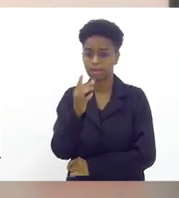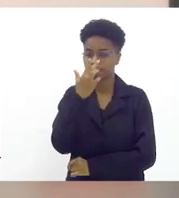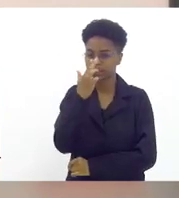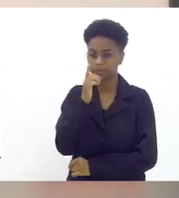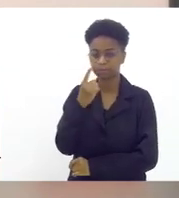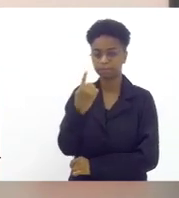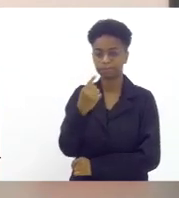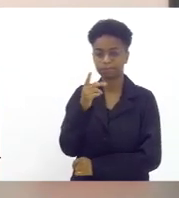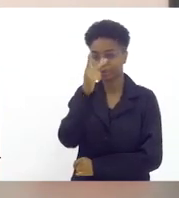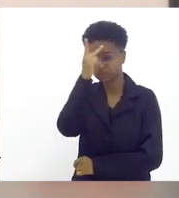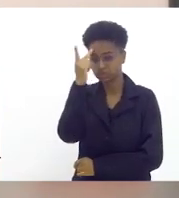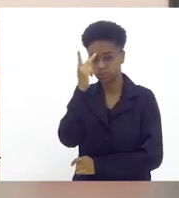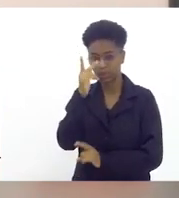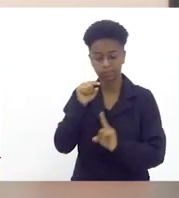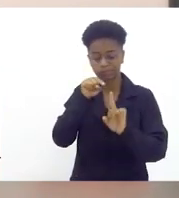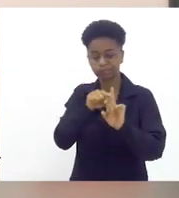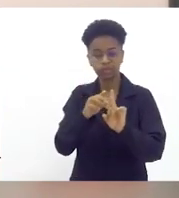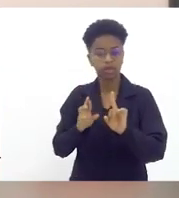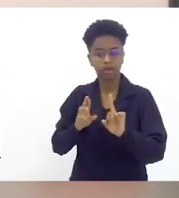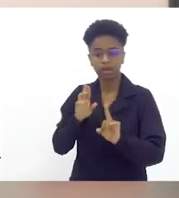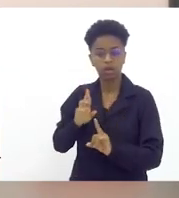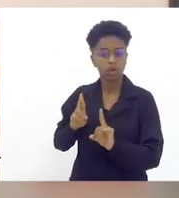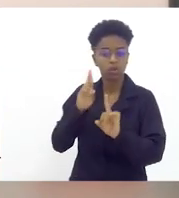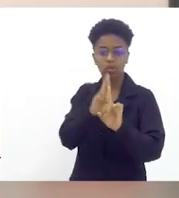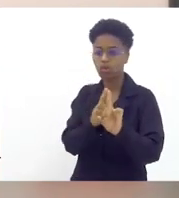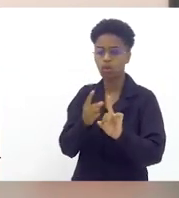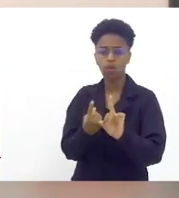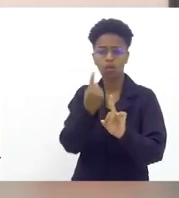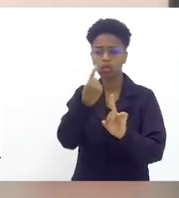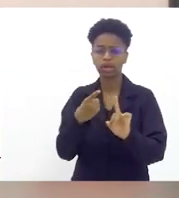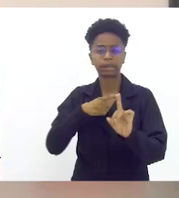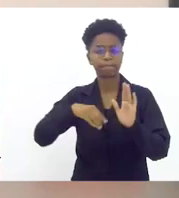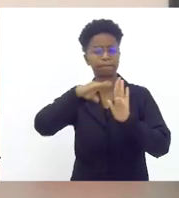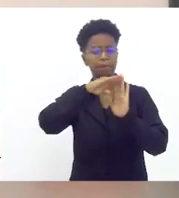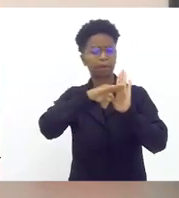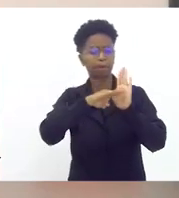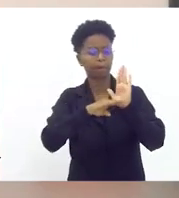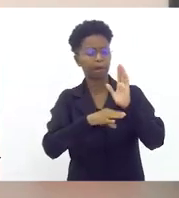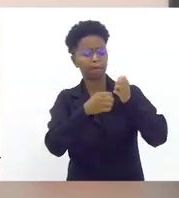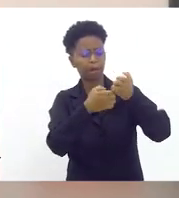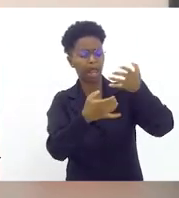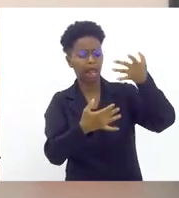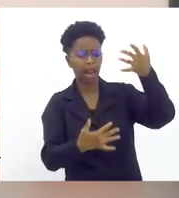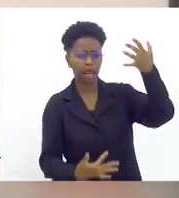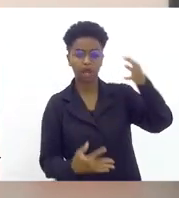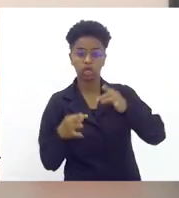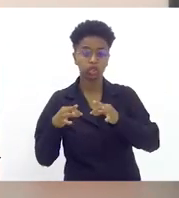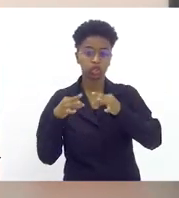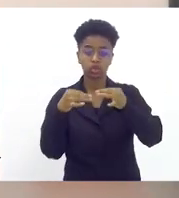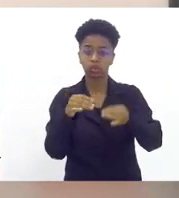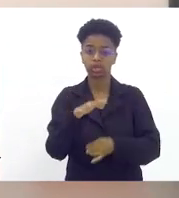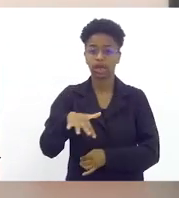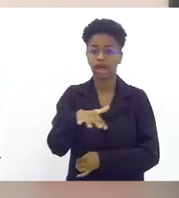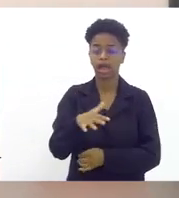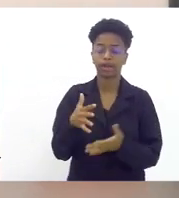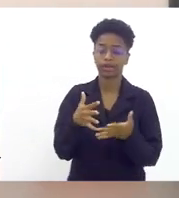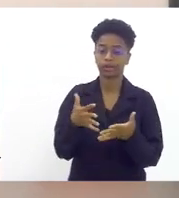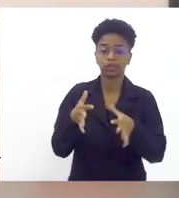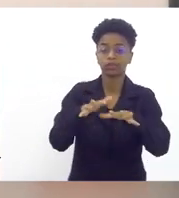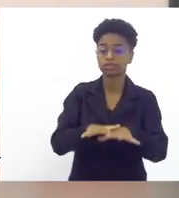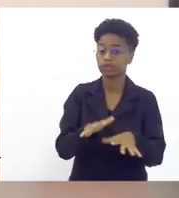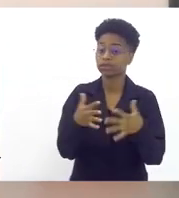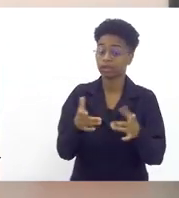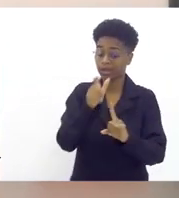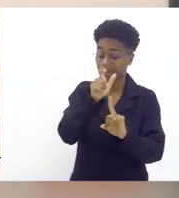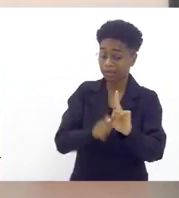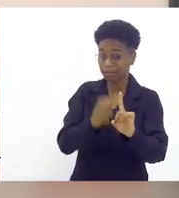e ela é incumbida de construir todas as pautas de diversidade e inclusão ali dentro. Ou seja, uma pessoa que ela